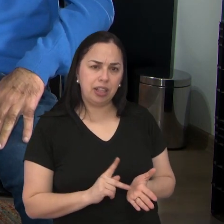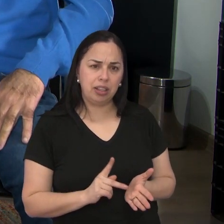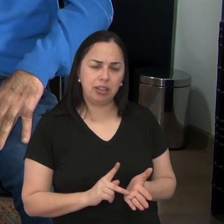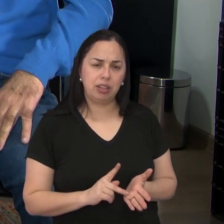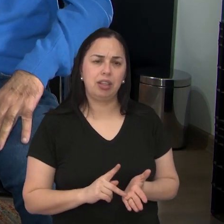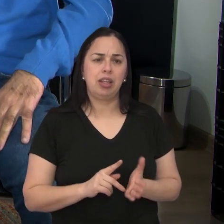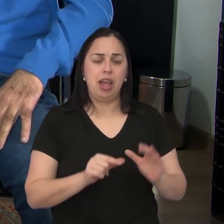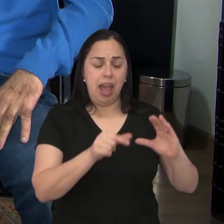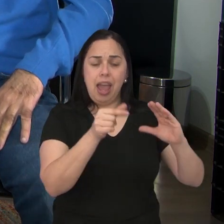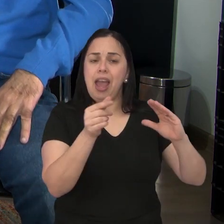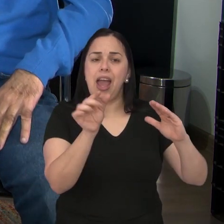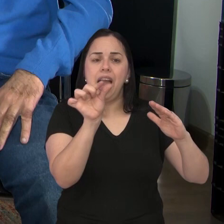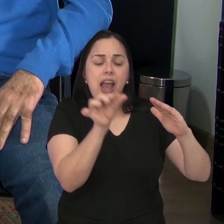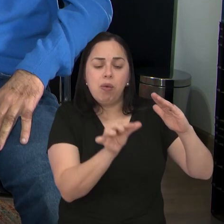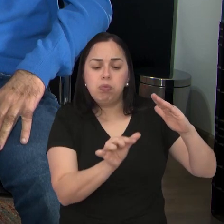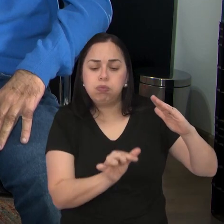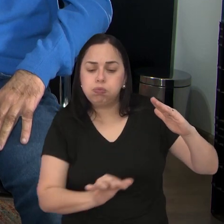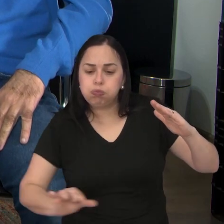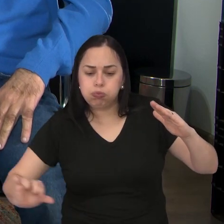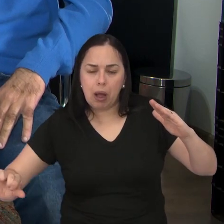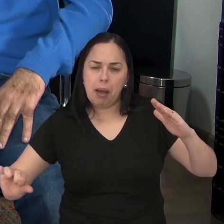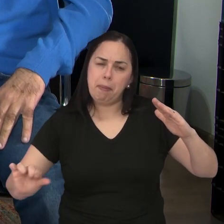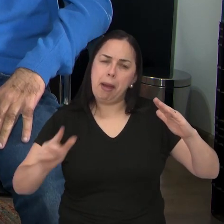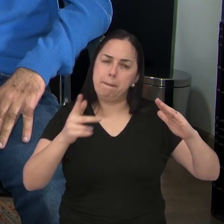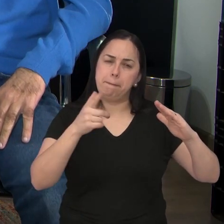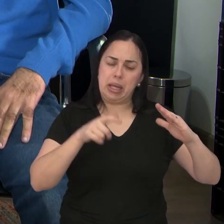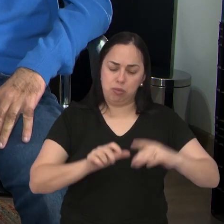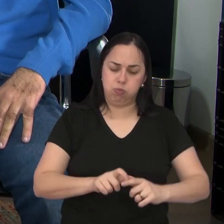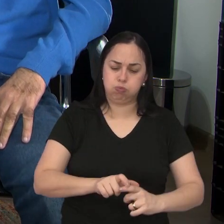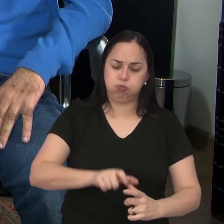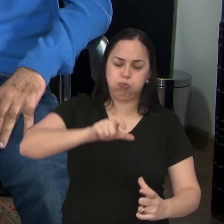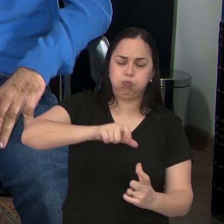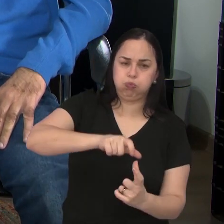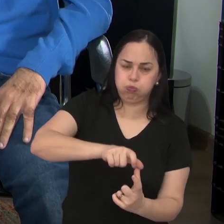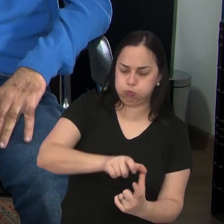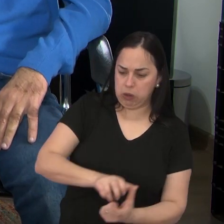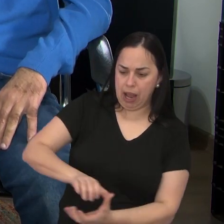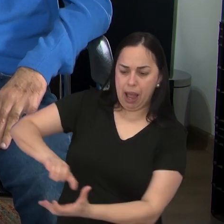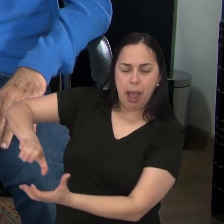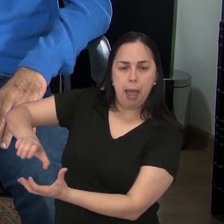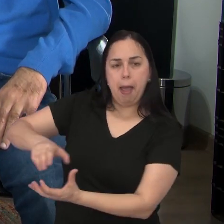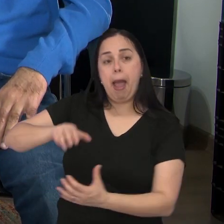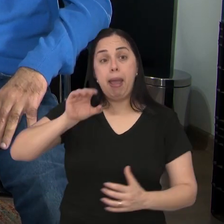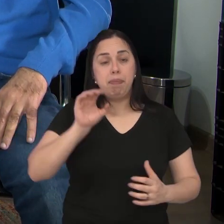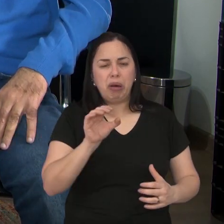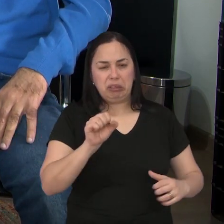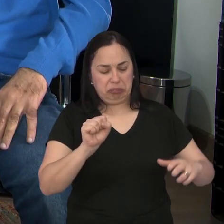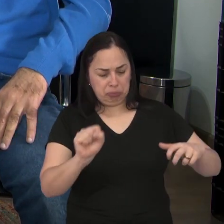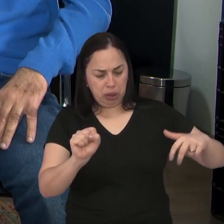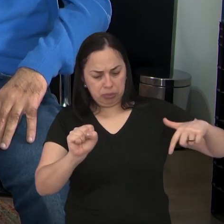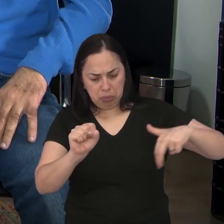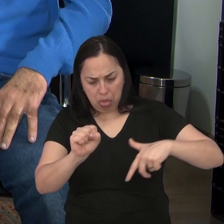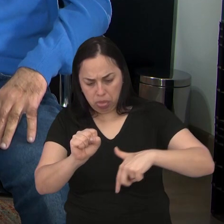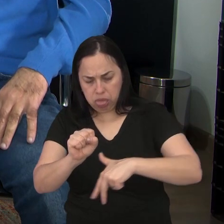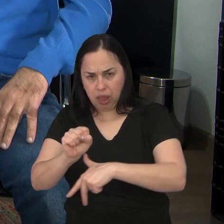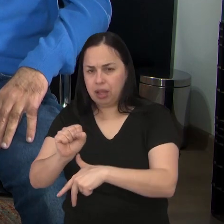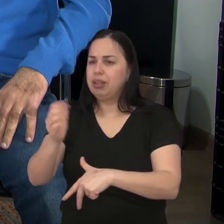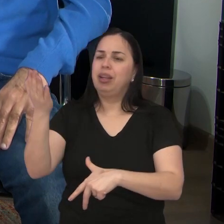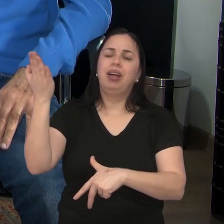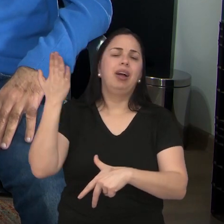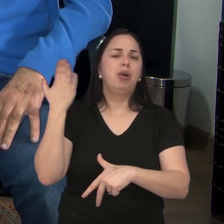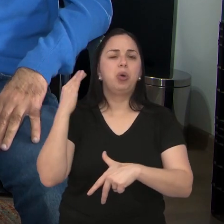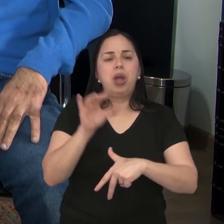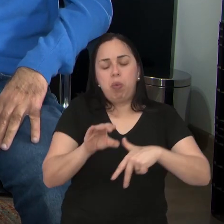verdade, seriam grandes tubulações e pelo tamanho poderiam ser caracterizadas como túneis, né? O negócio